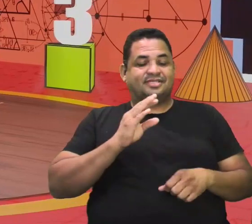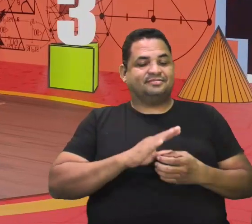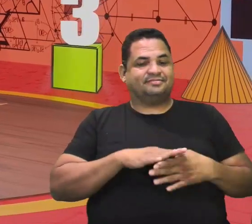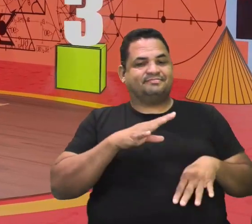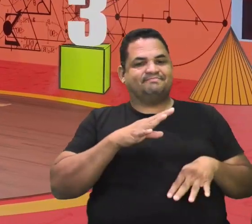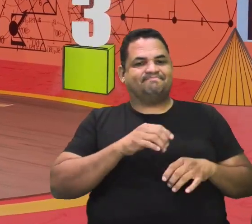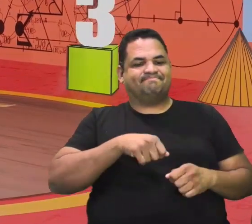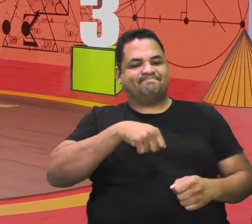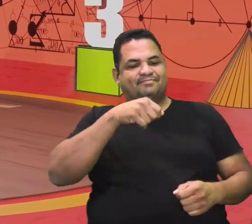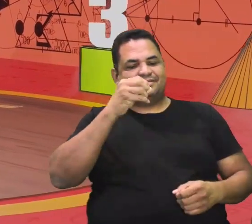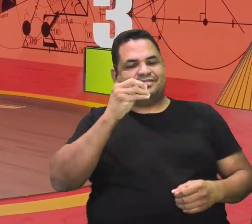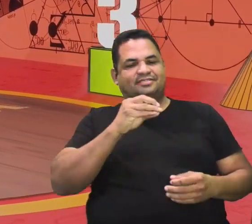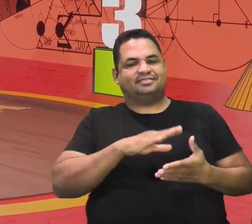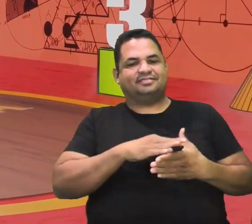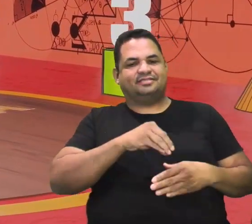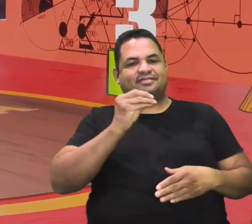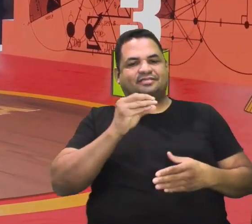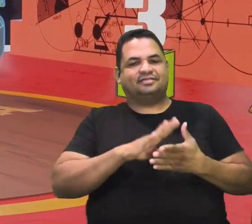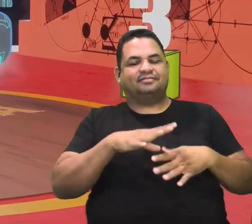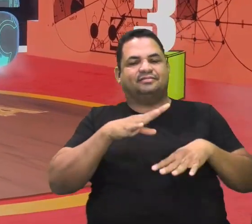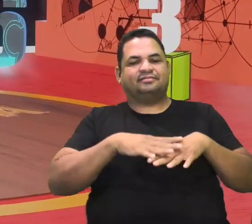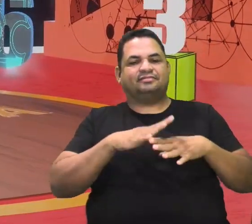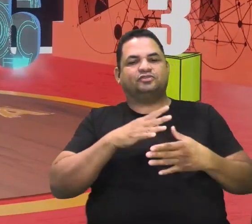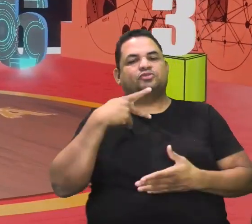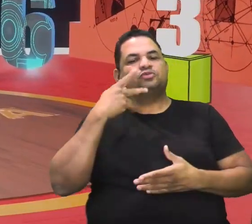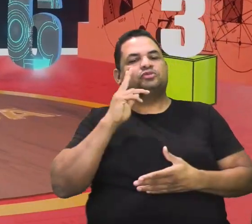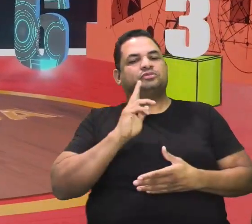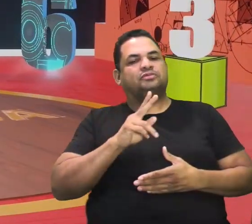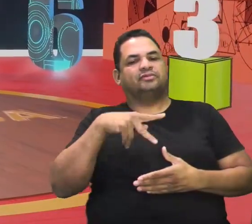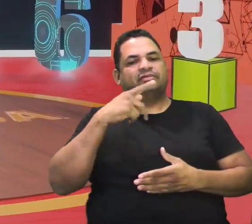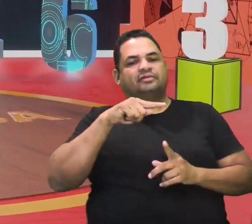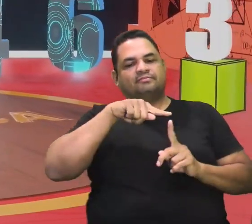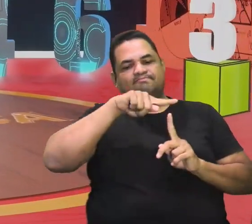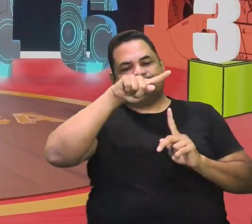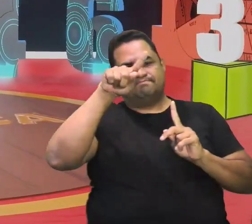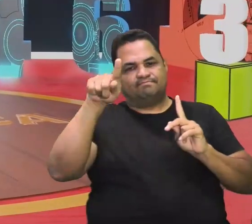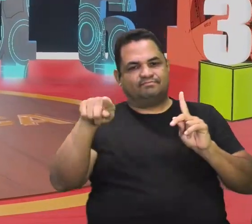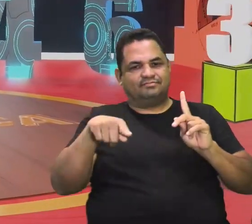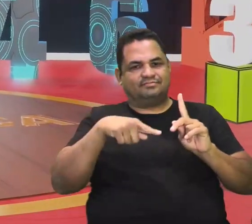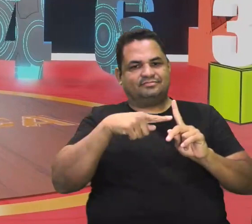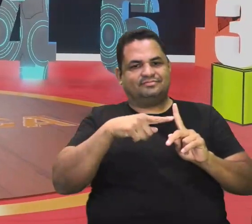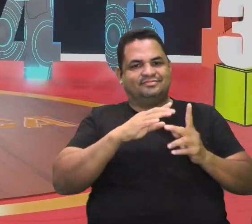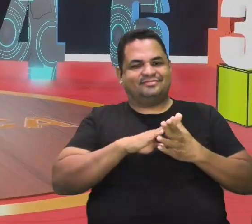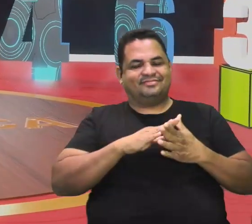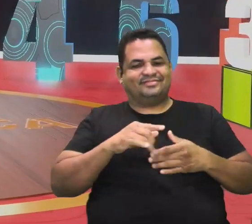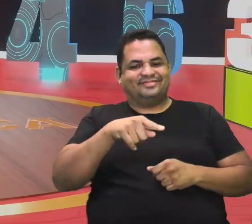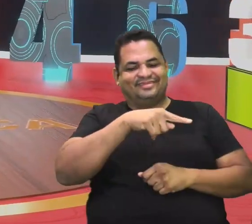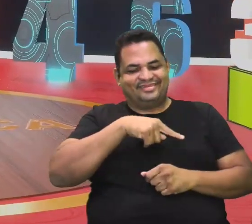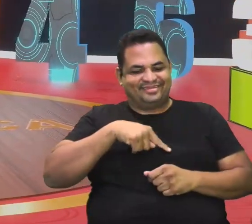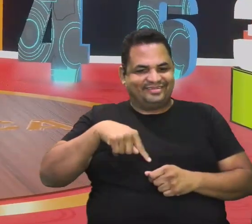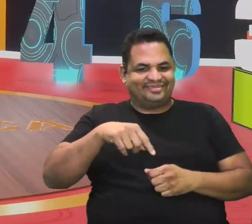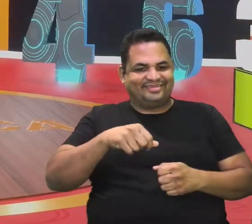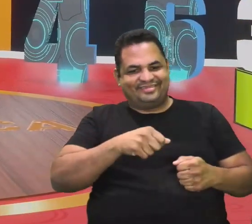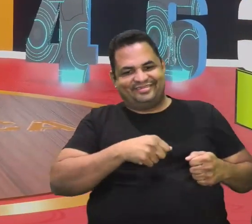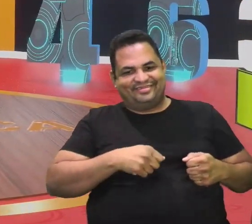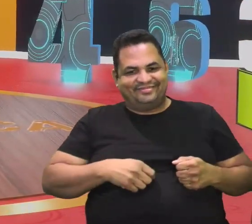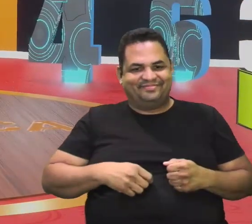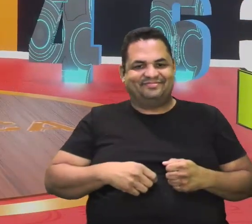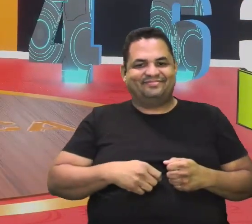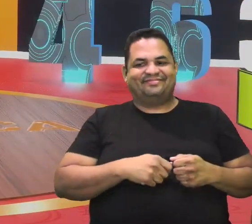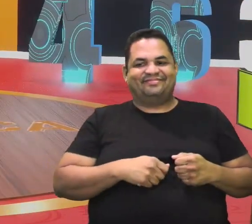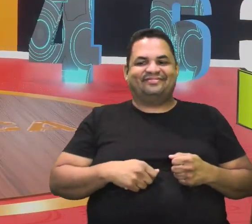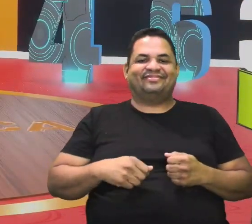Dica da matemática, continuamos falando de circunferência. Eu devia ter trago um bambolê, né? Falar de